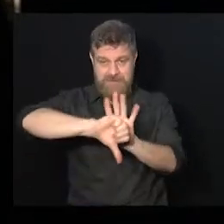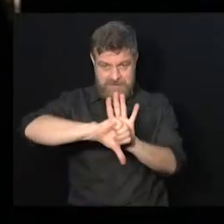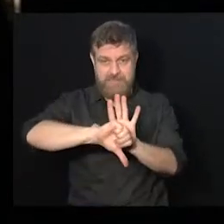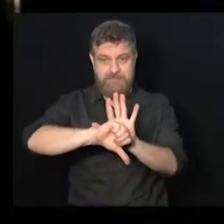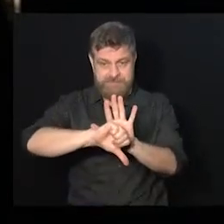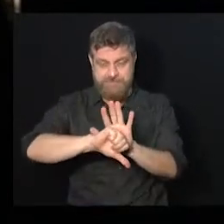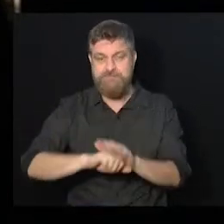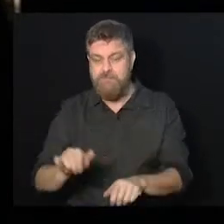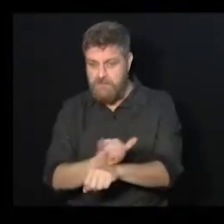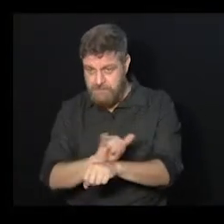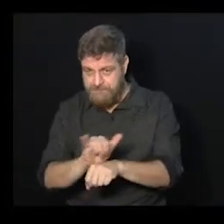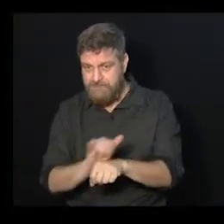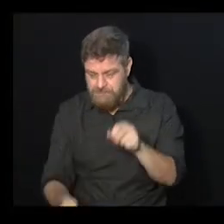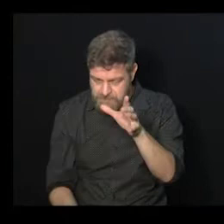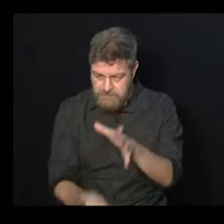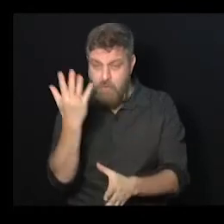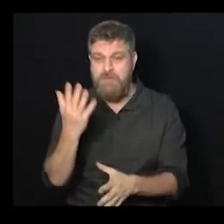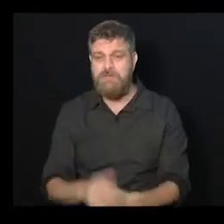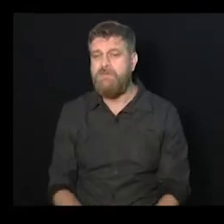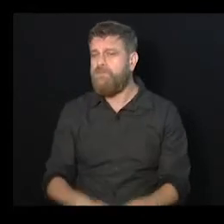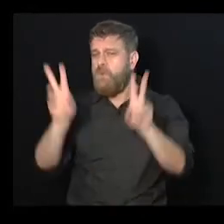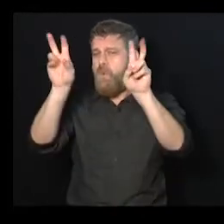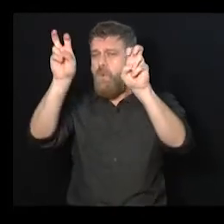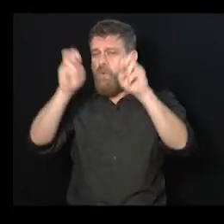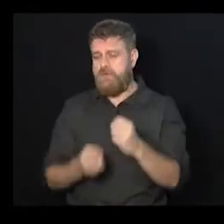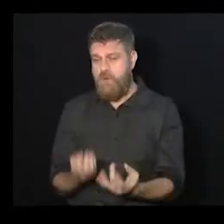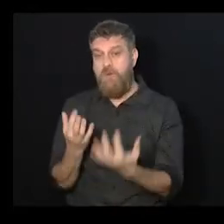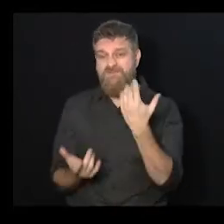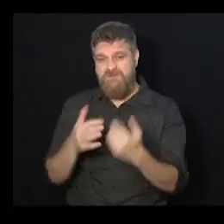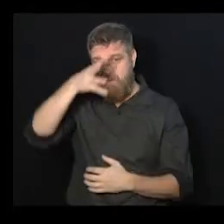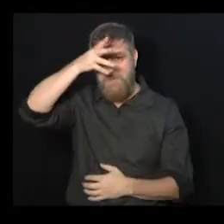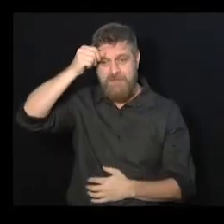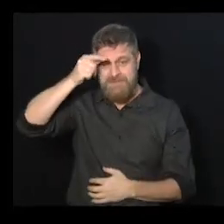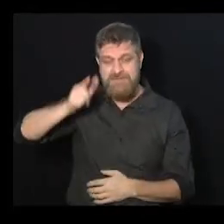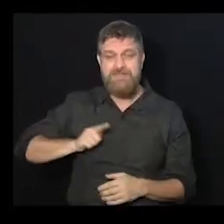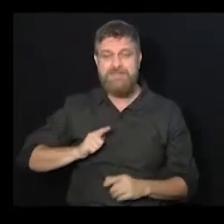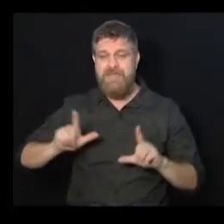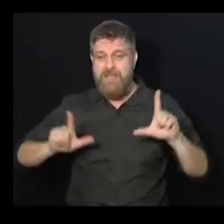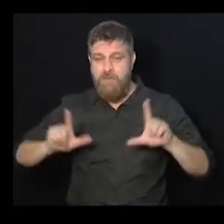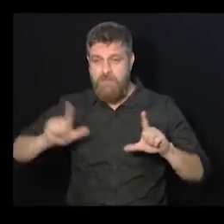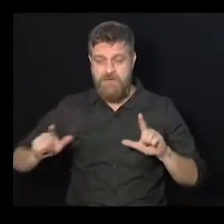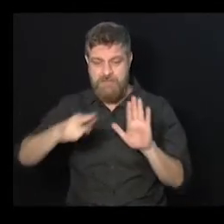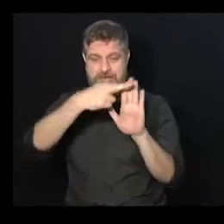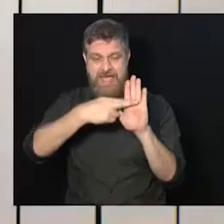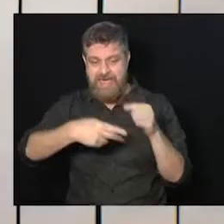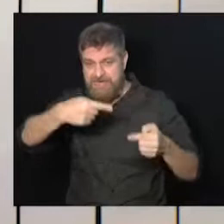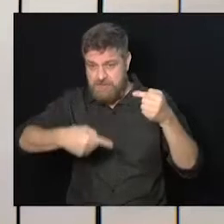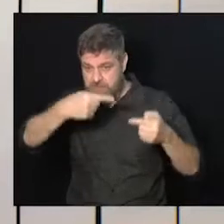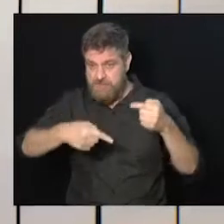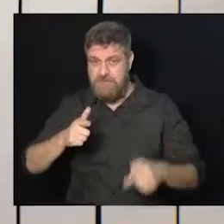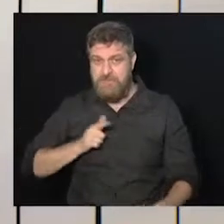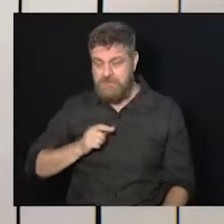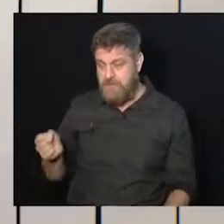também é frequente. E para falar sobre este tema, o Questão de Ordem de hoje recebe a professora doutora Luciane